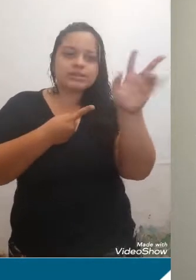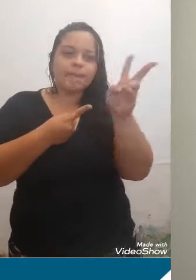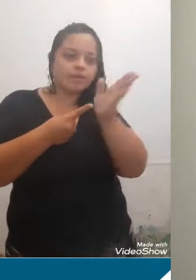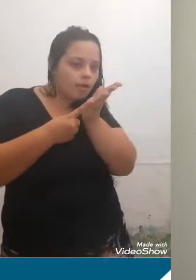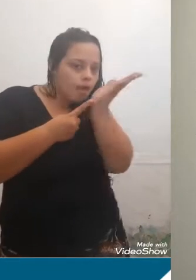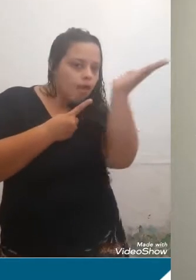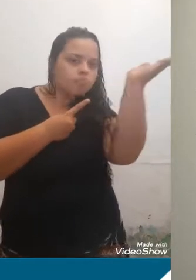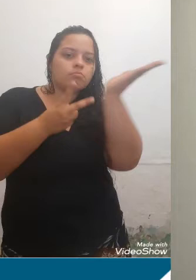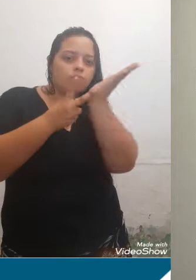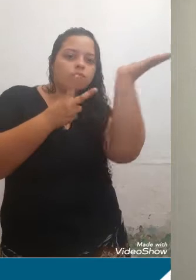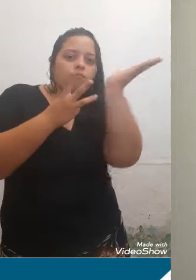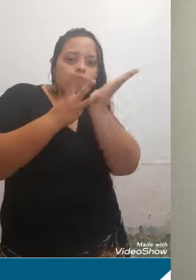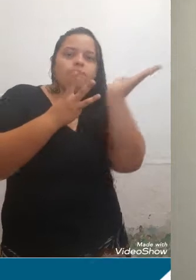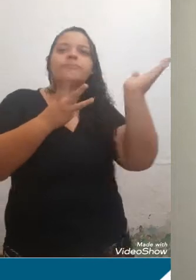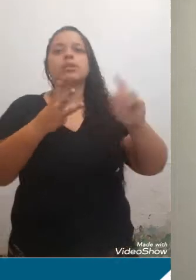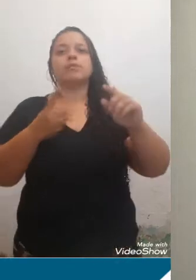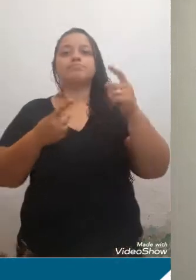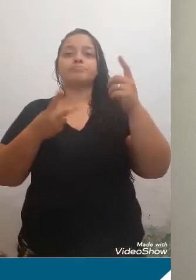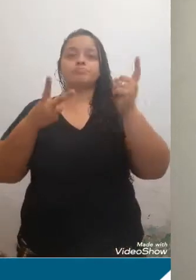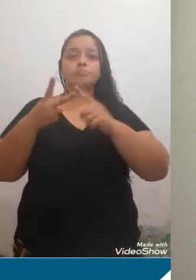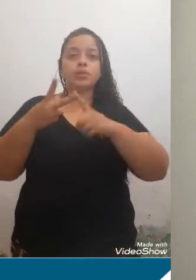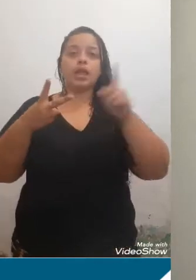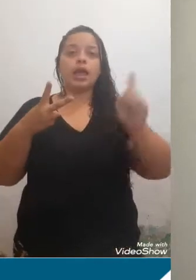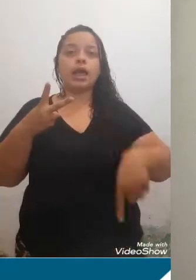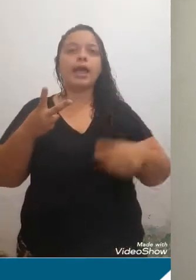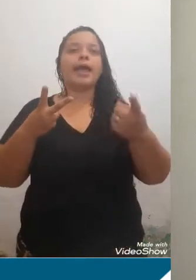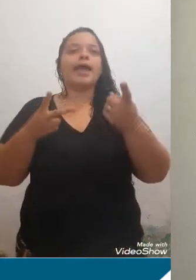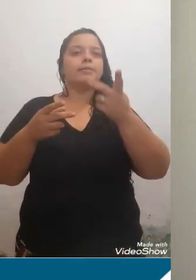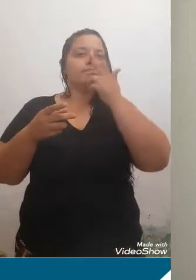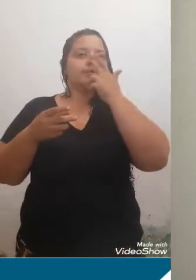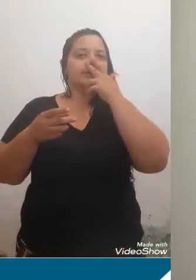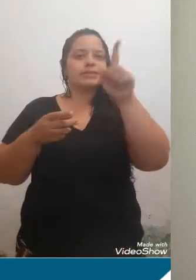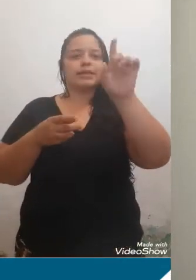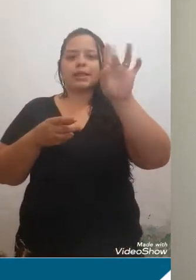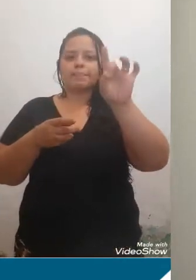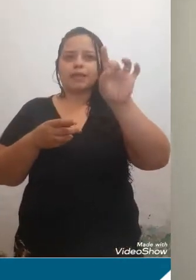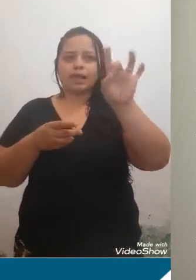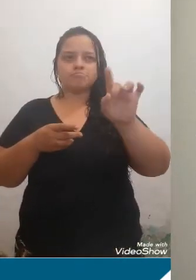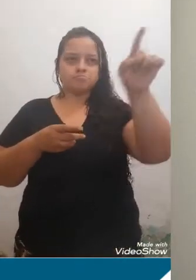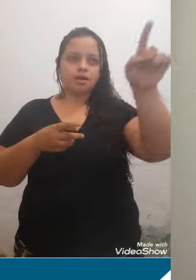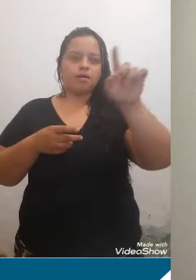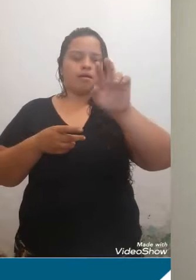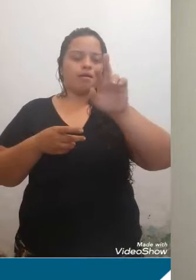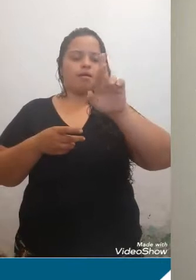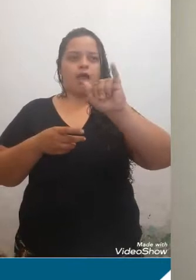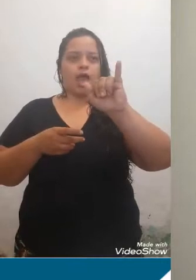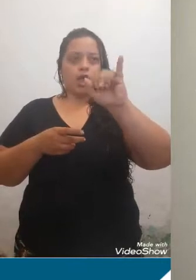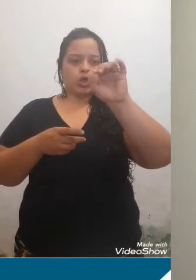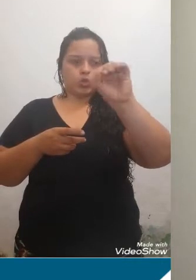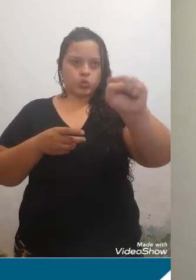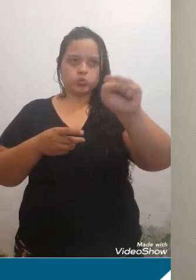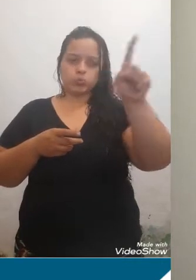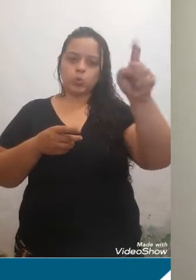propaga em linha reta. No segundo aí, princípio da independência dos raios luminosos. Quando dois ou mais